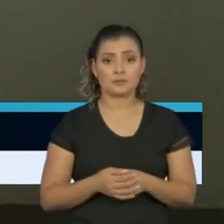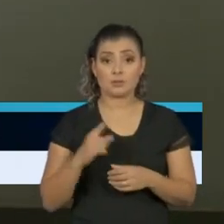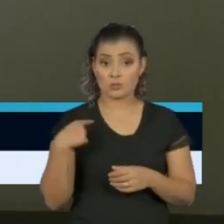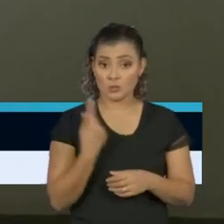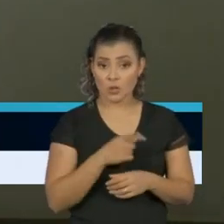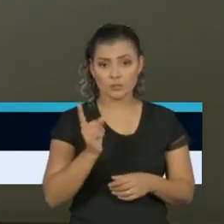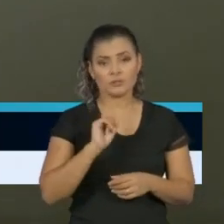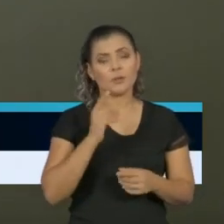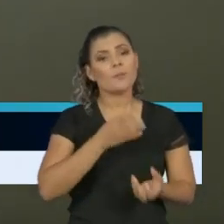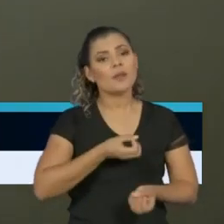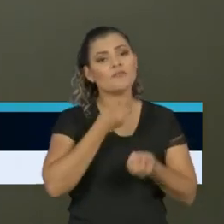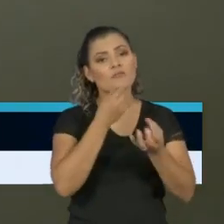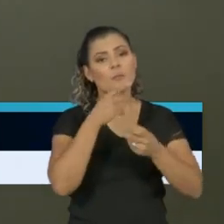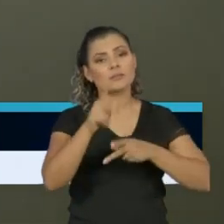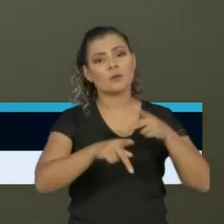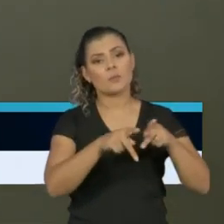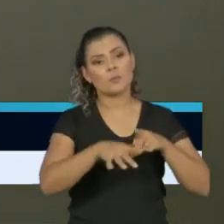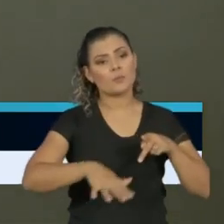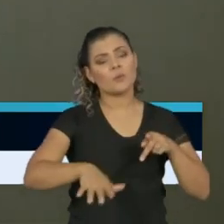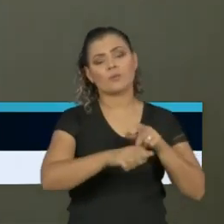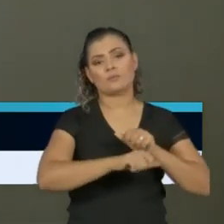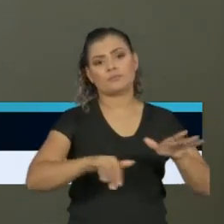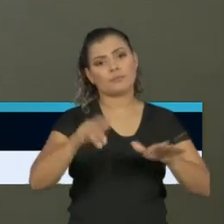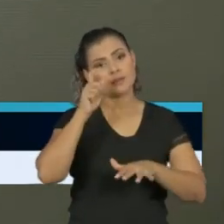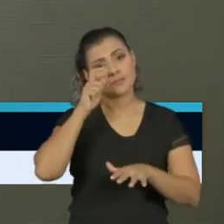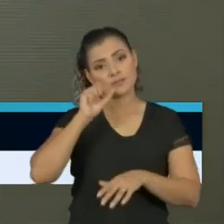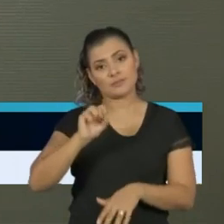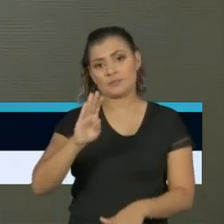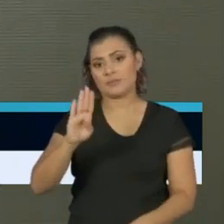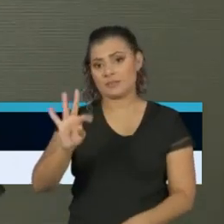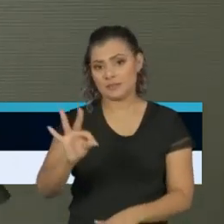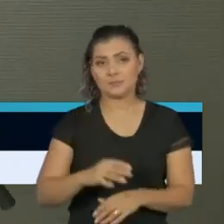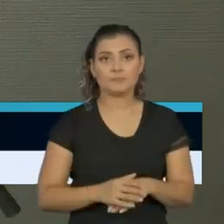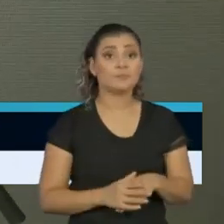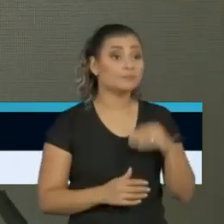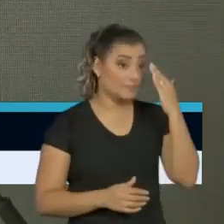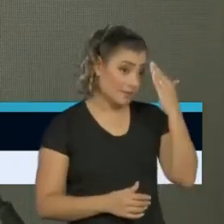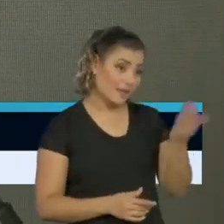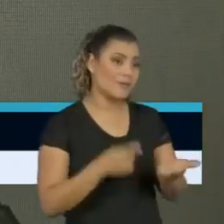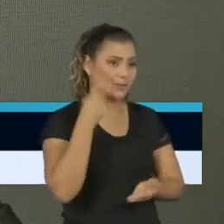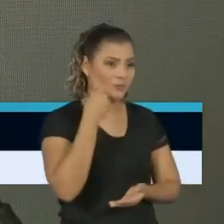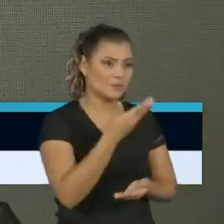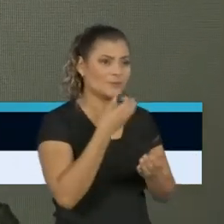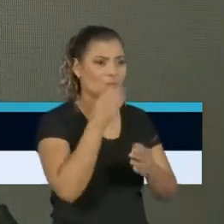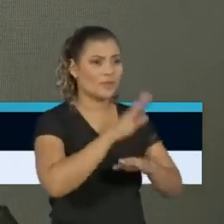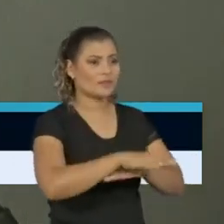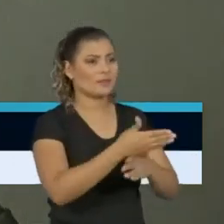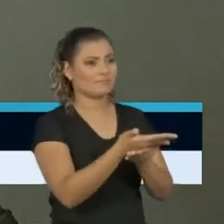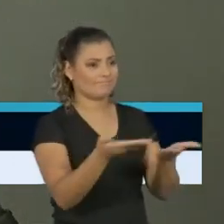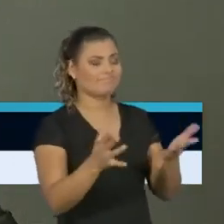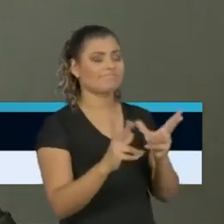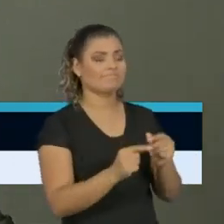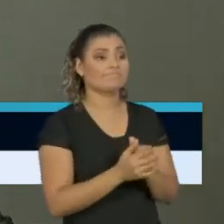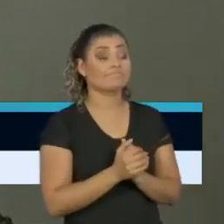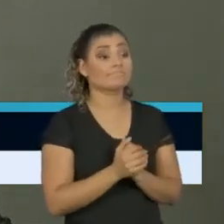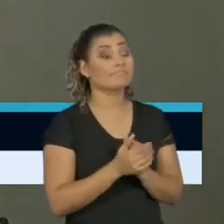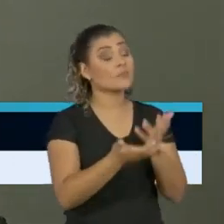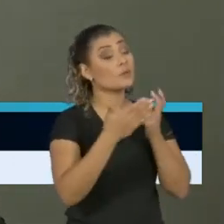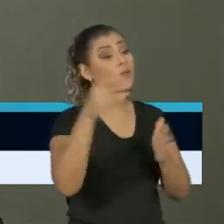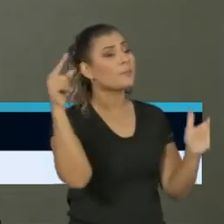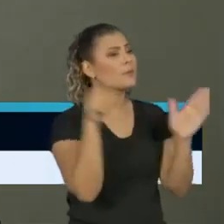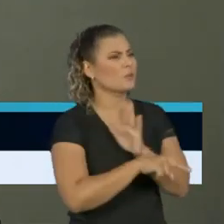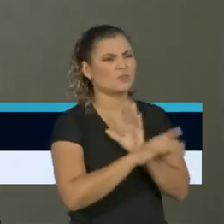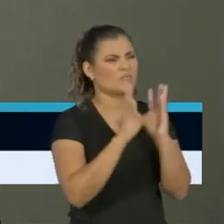pela informação a milhões de pessoas que assistem o SBT. Por favor. Obrigado, governador. Boa tarde a todos. Governador, eu queria fazer uma pergunta